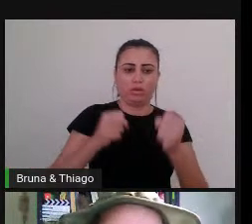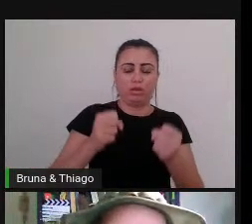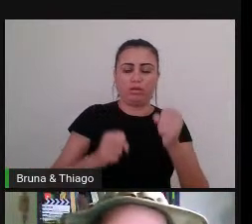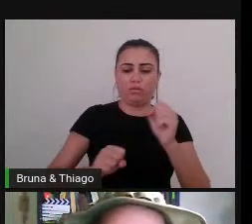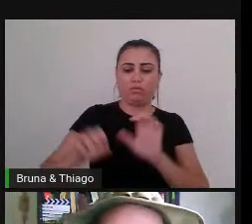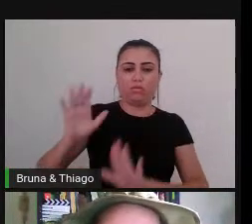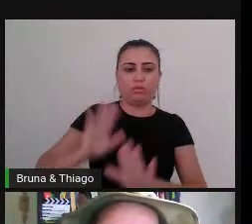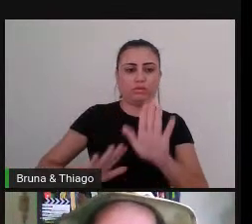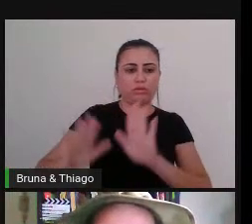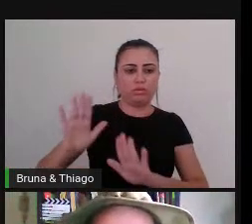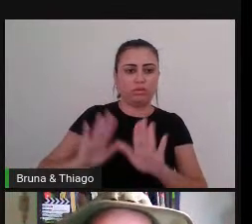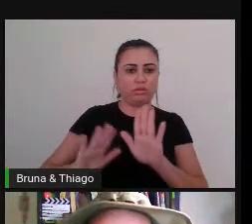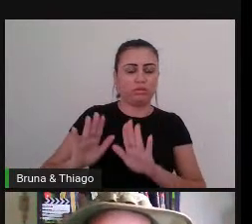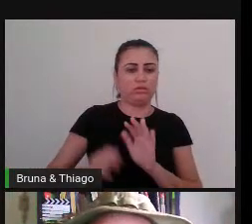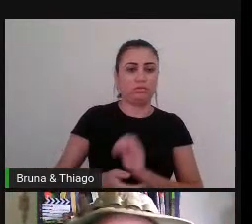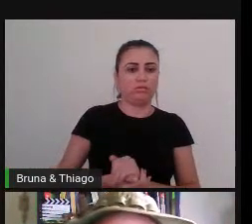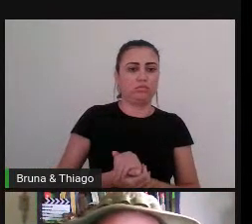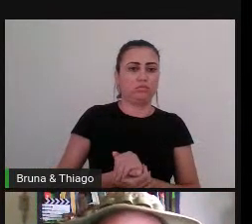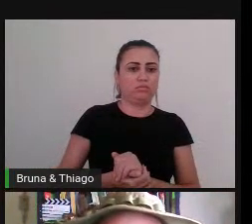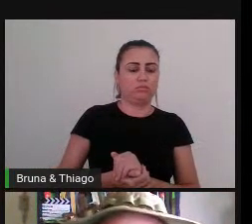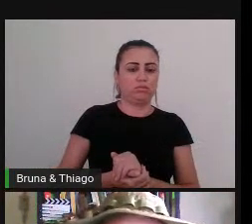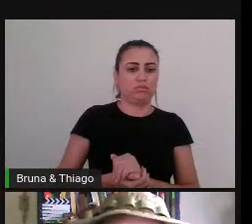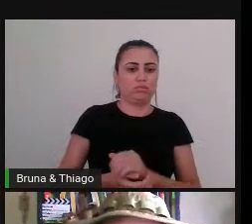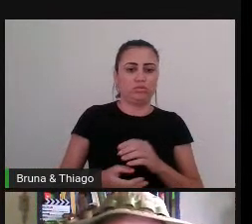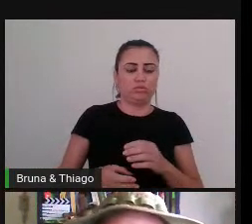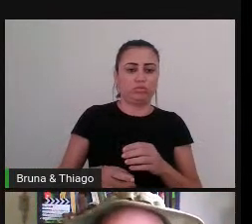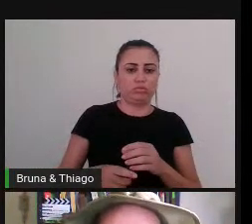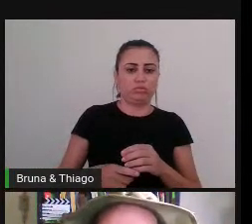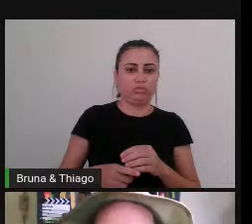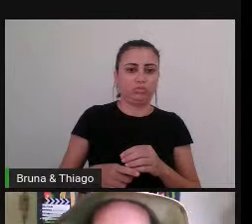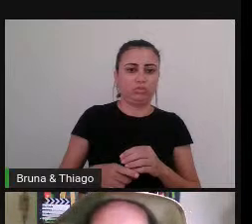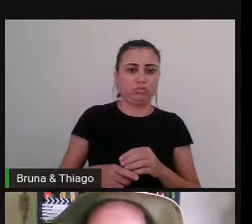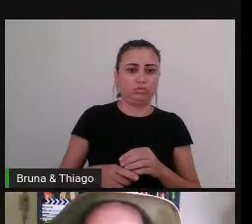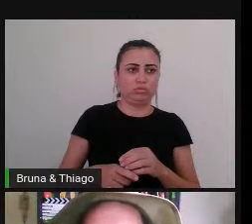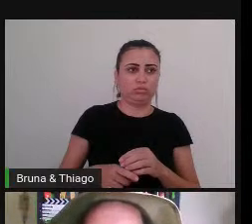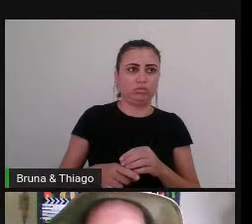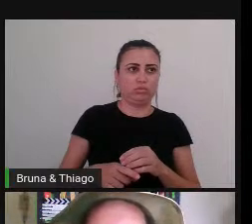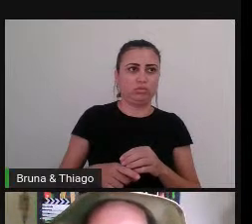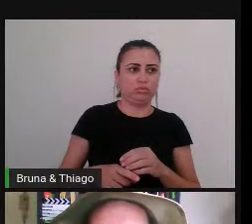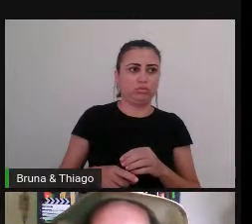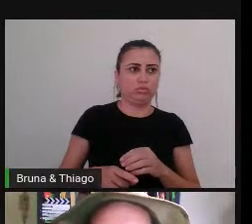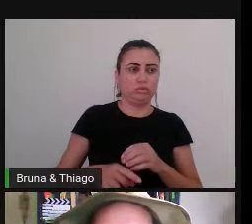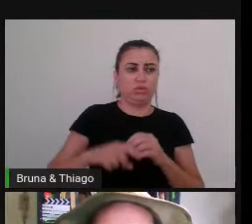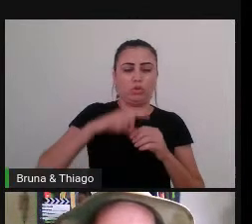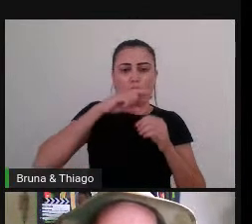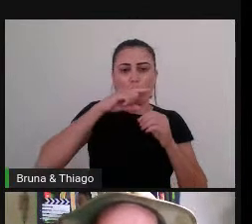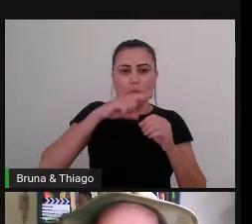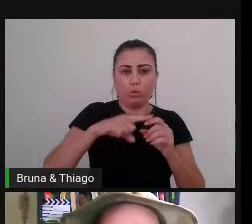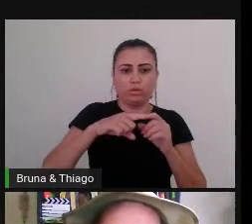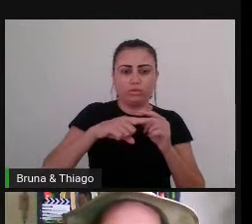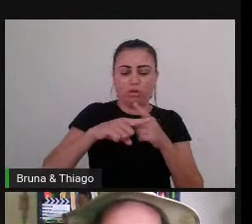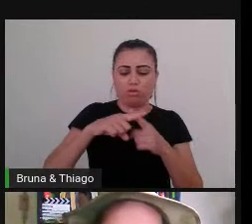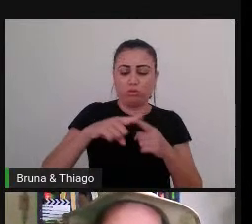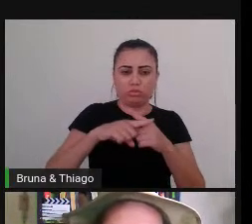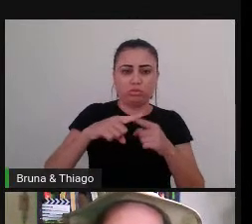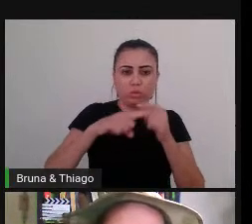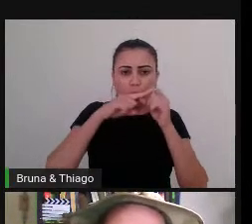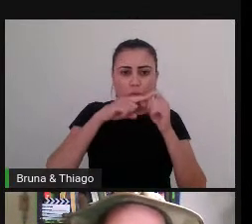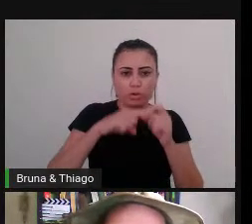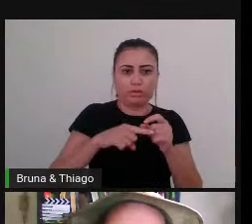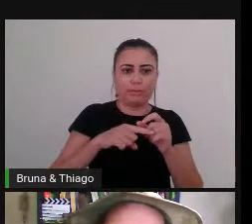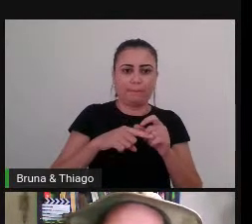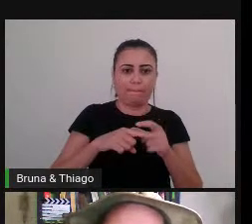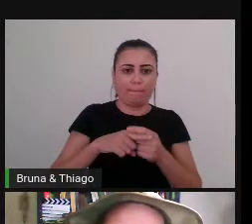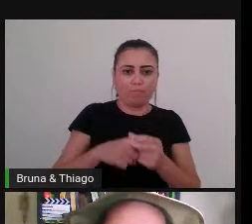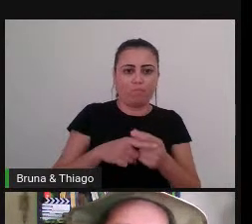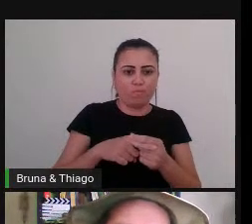Isso é importante. Chupar. Então, esse aqui é uma legal. Chupar, furar, cortar, queimar ou espremer o